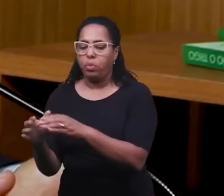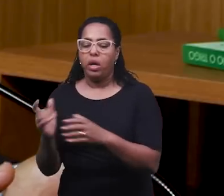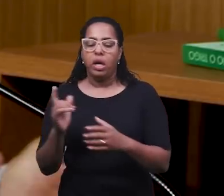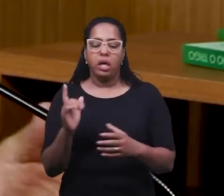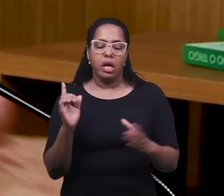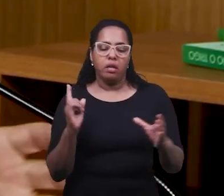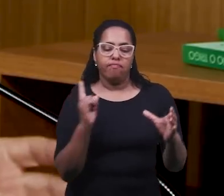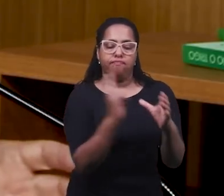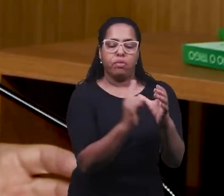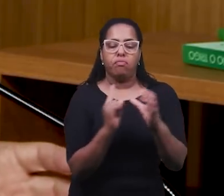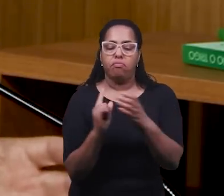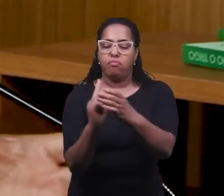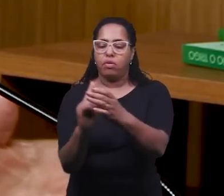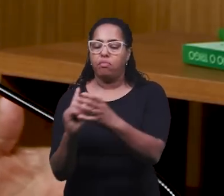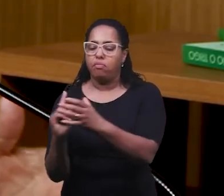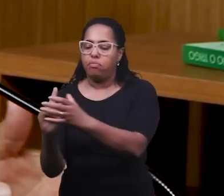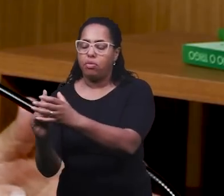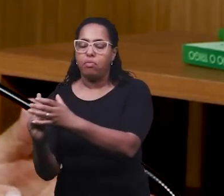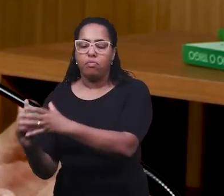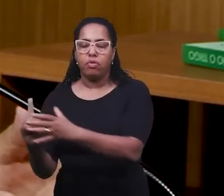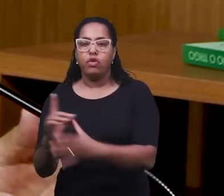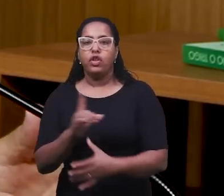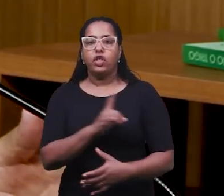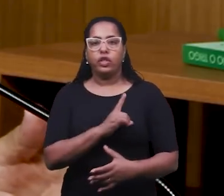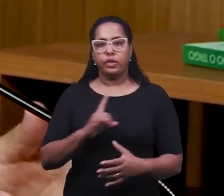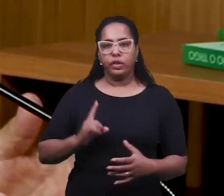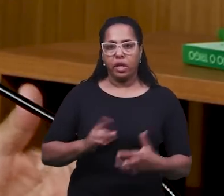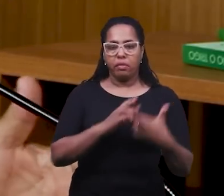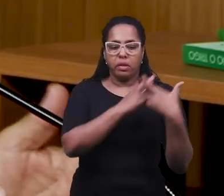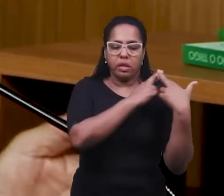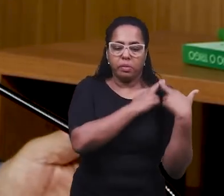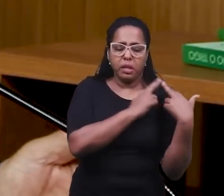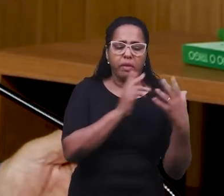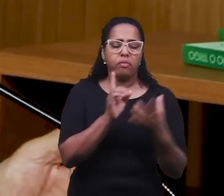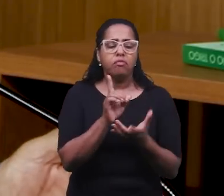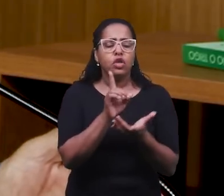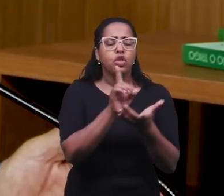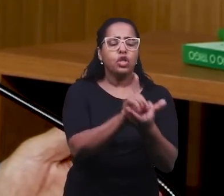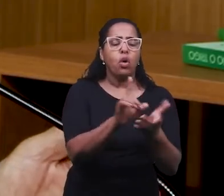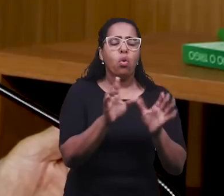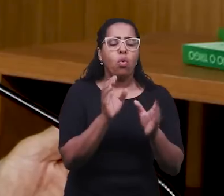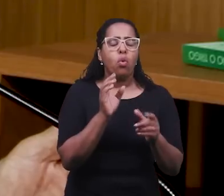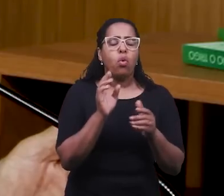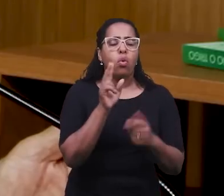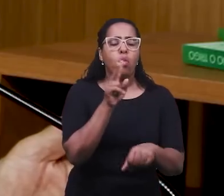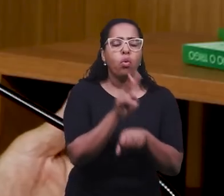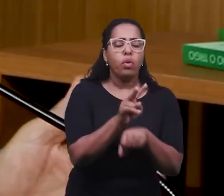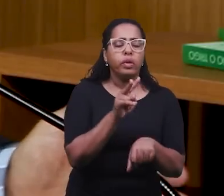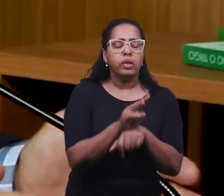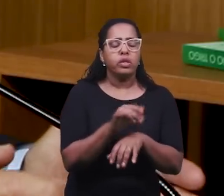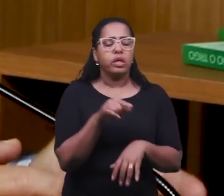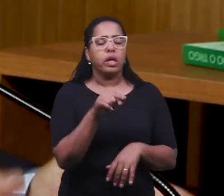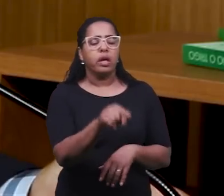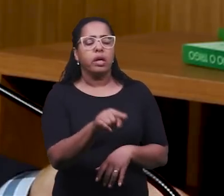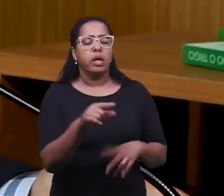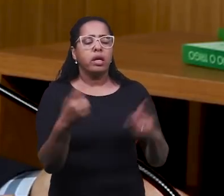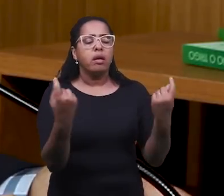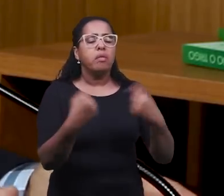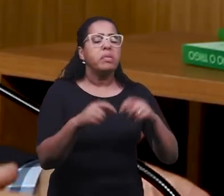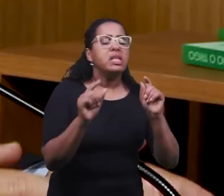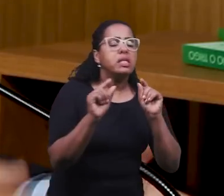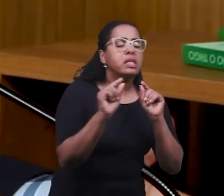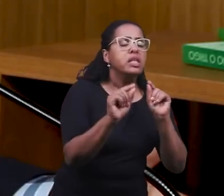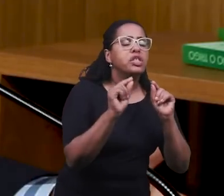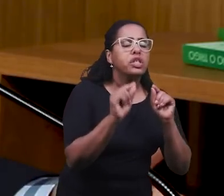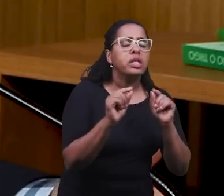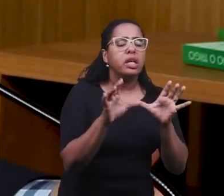aos diáconos. Aquele grupo que o diácono está cuidando, ele vai cuidar da parte material. Qual a necessidade? Quem está